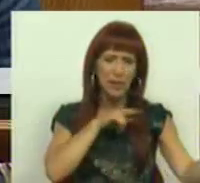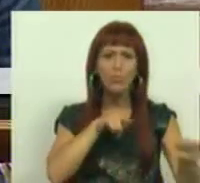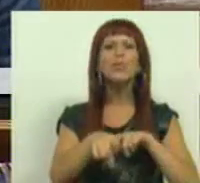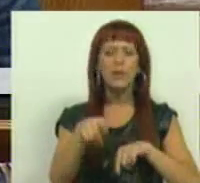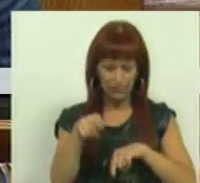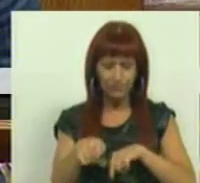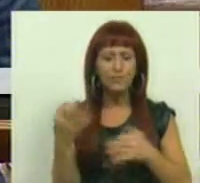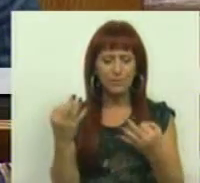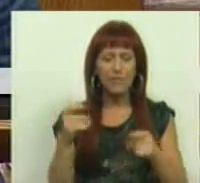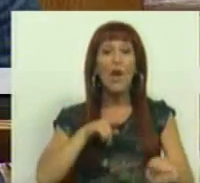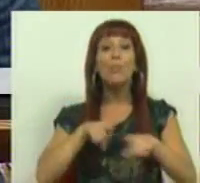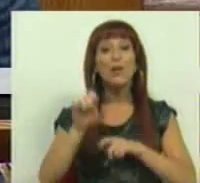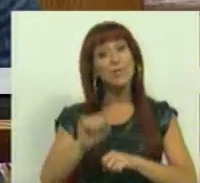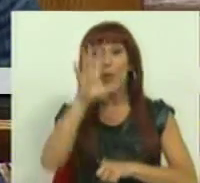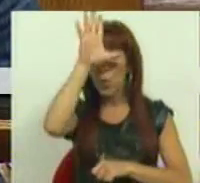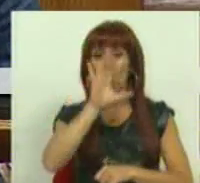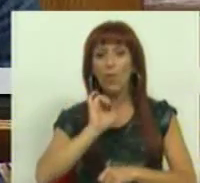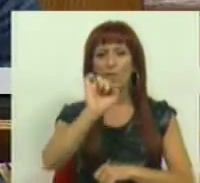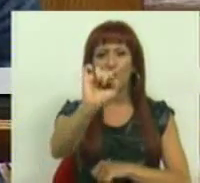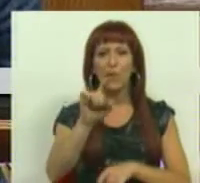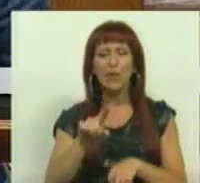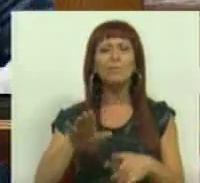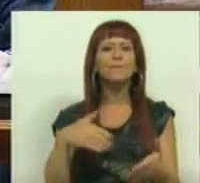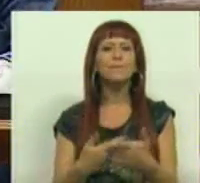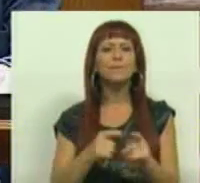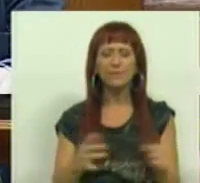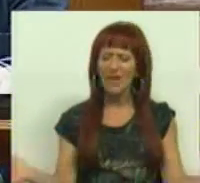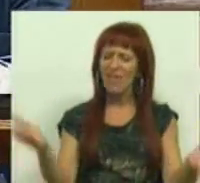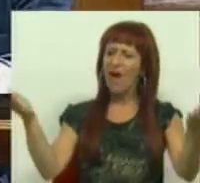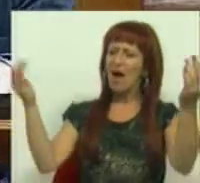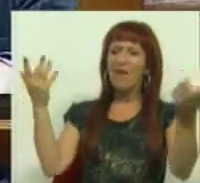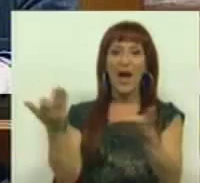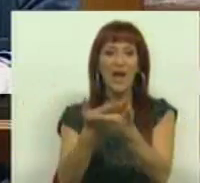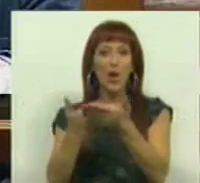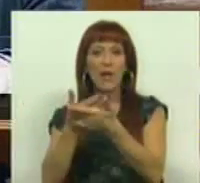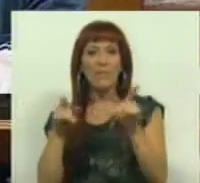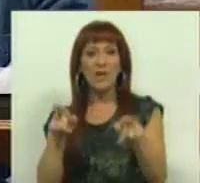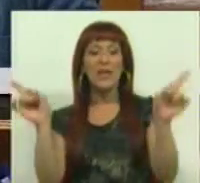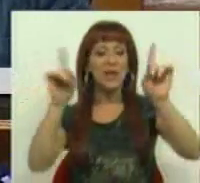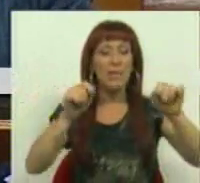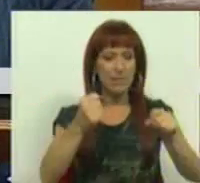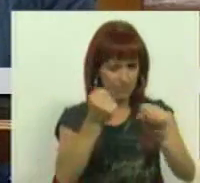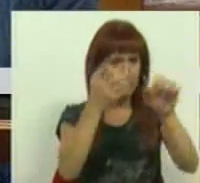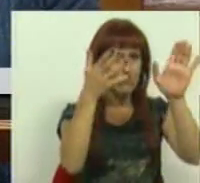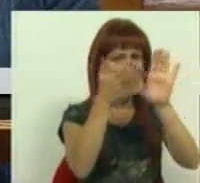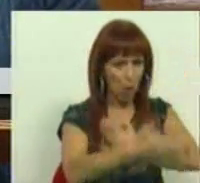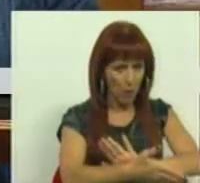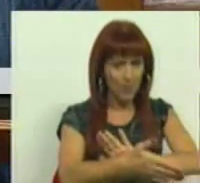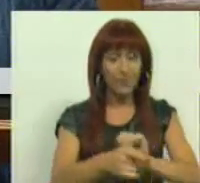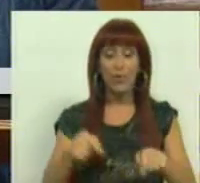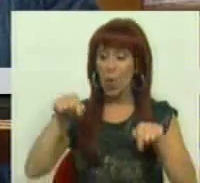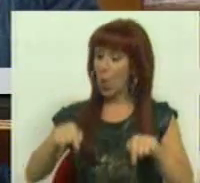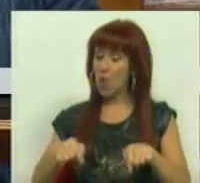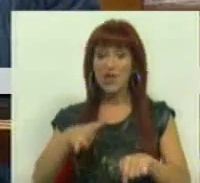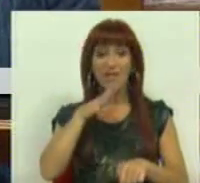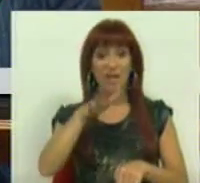política sobre as políticas do Governo para a dinamização da economia e para o emprego. Disse